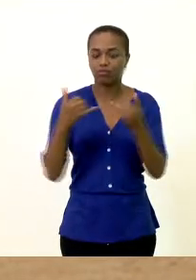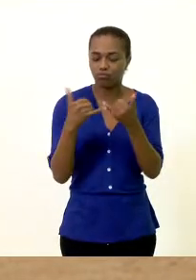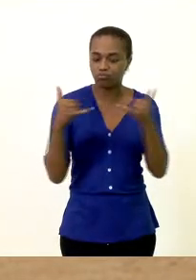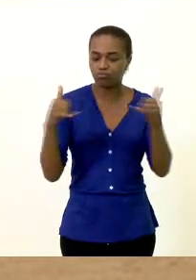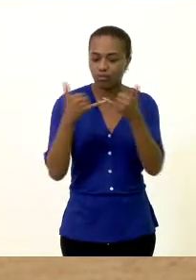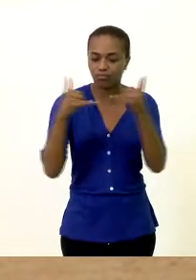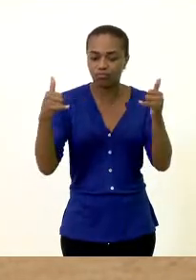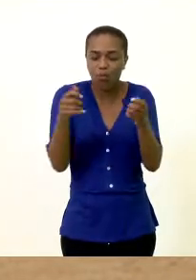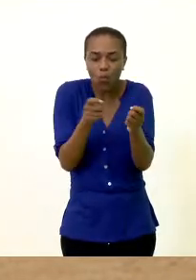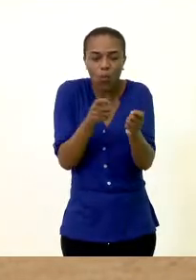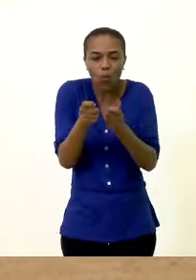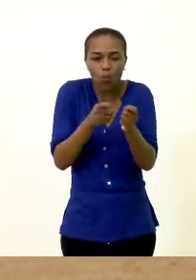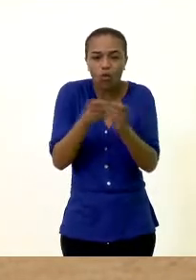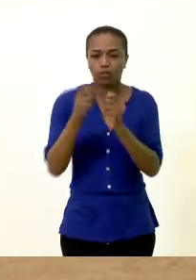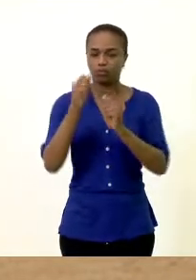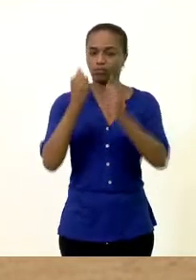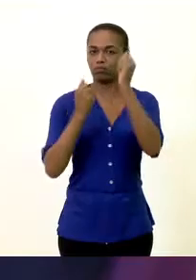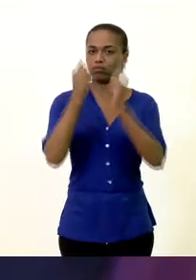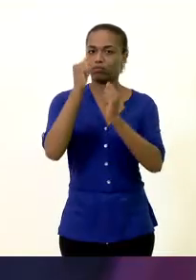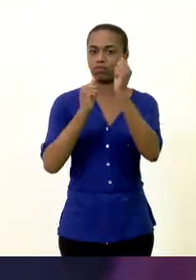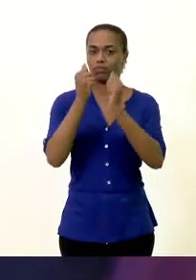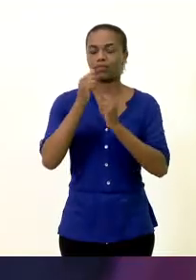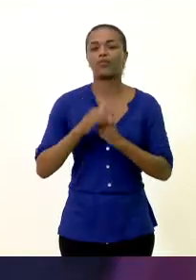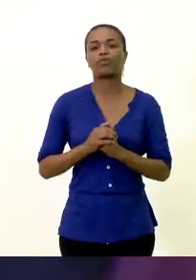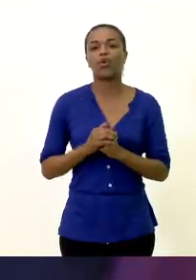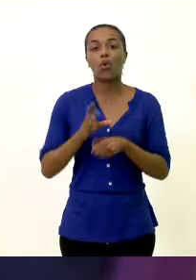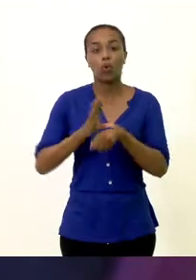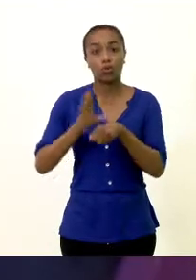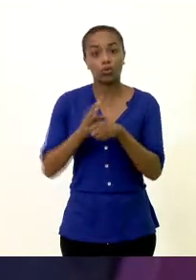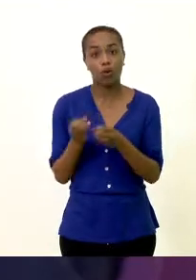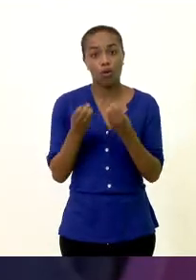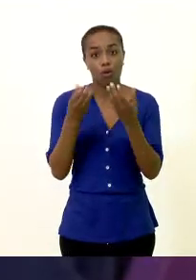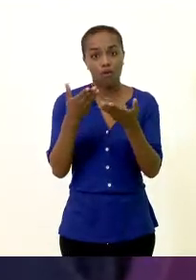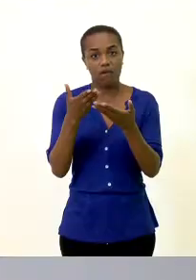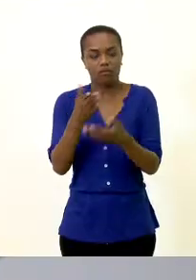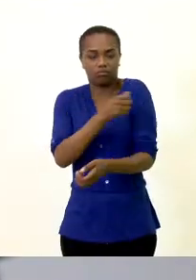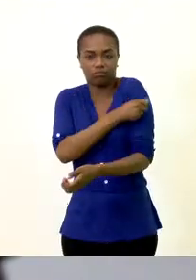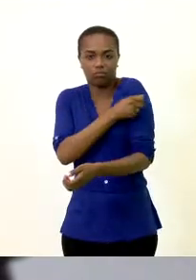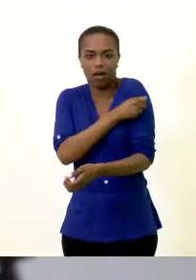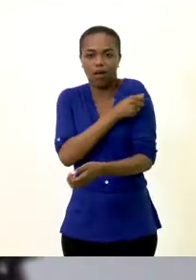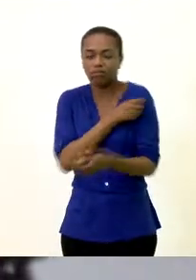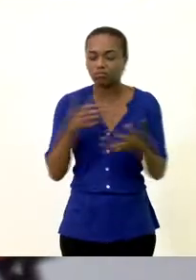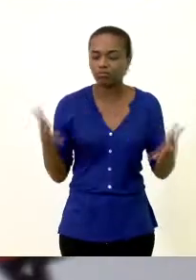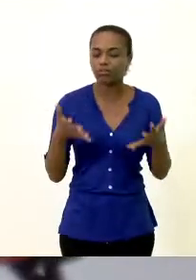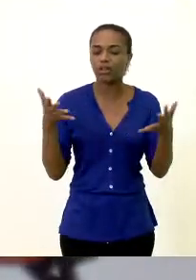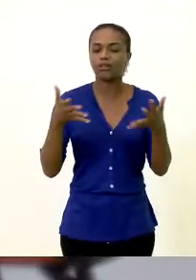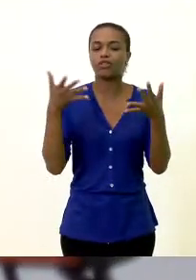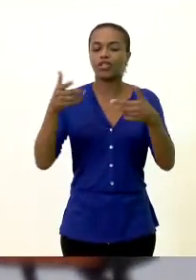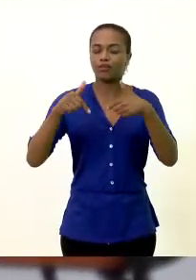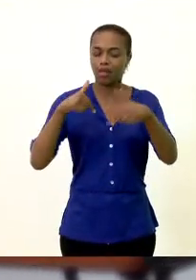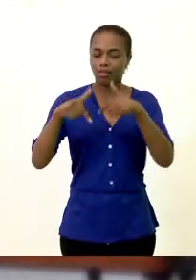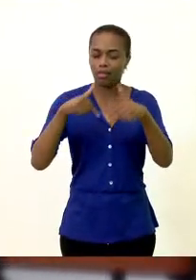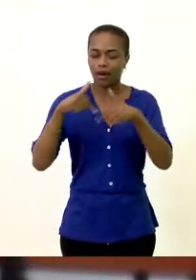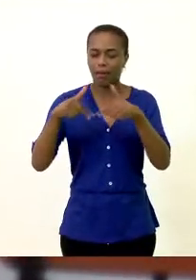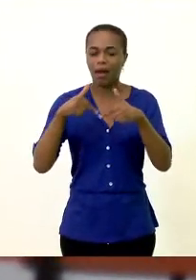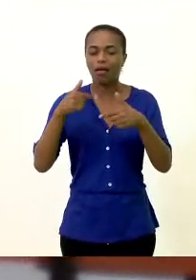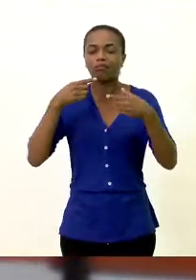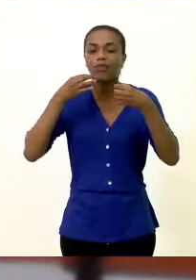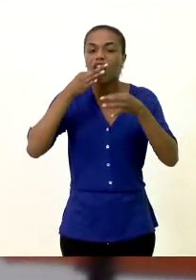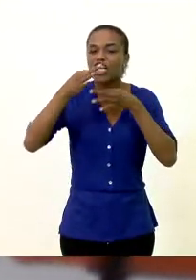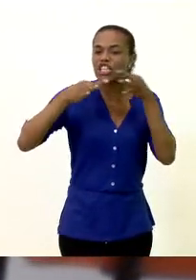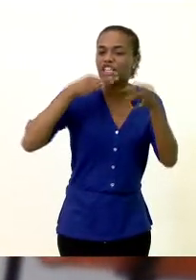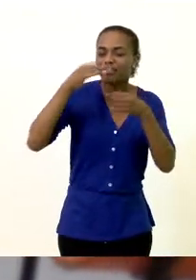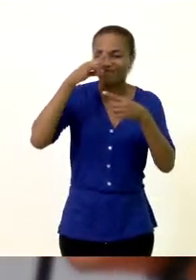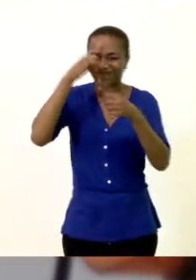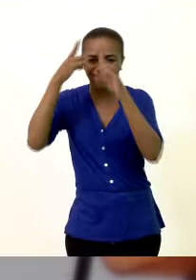potência, controle e automação. O curso oferece ao estudante incentivos para atuar de maneira crítica